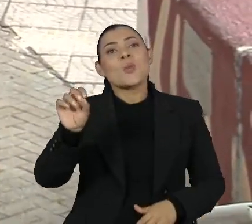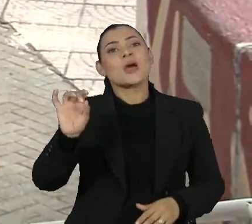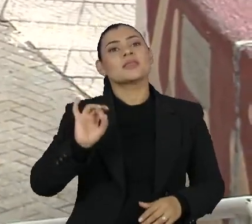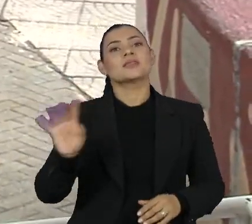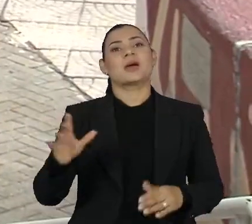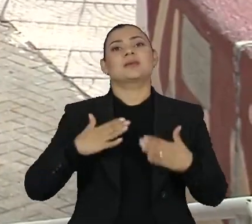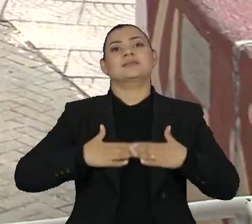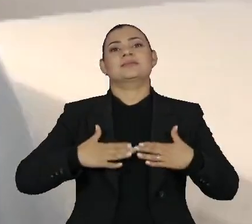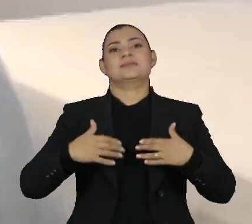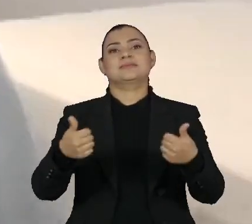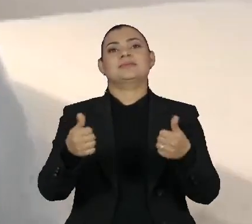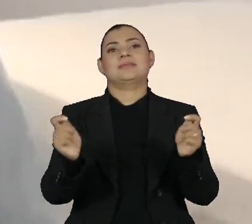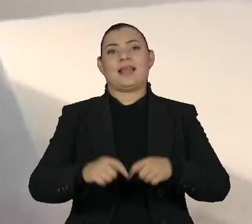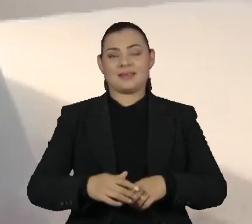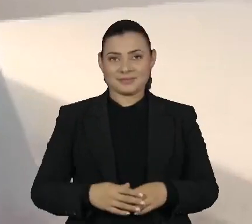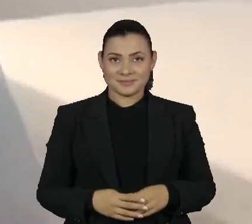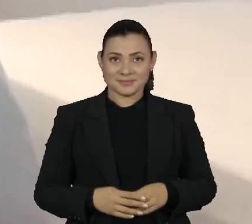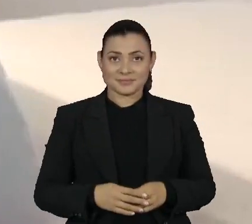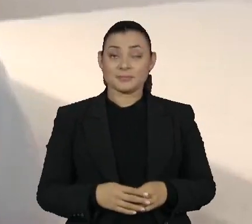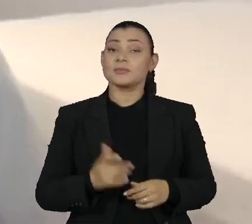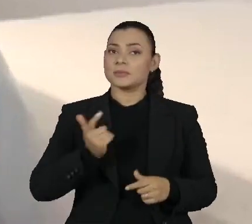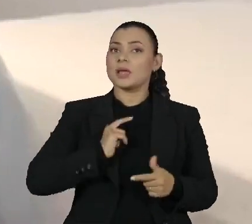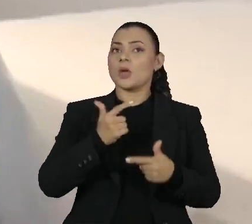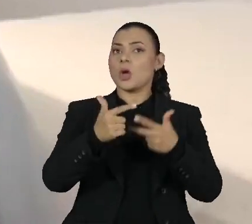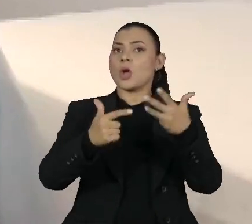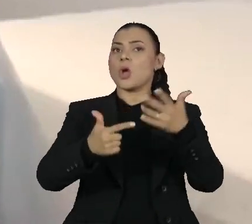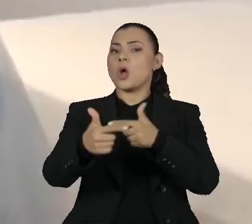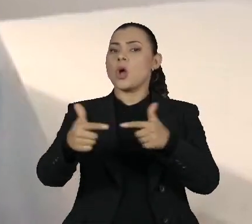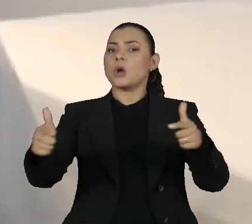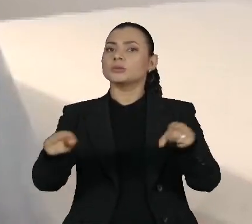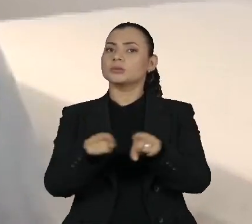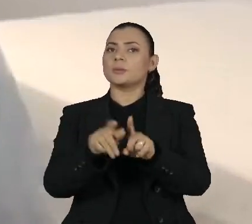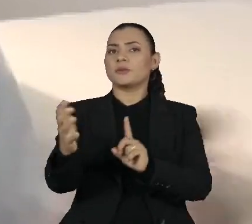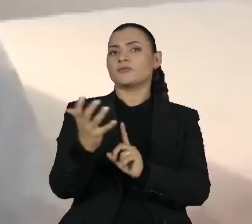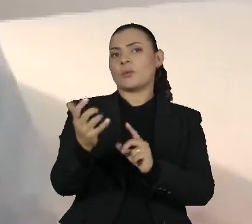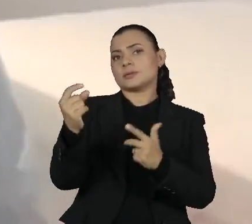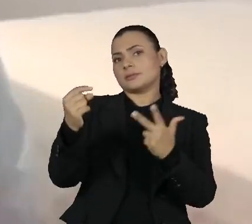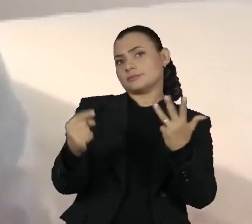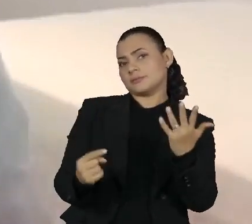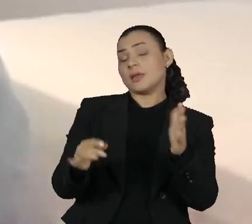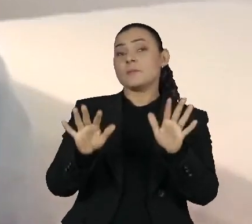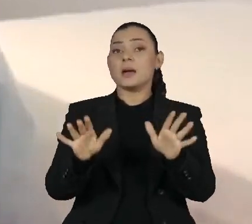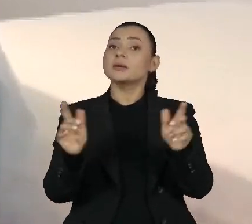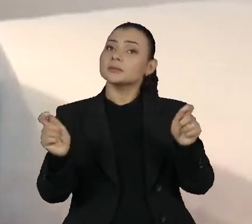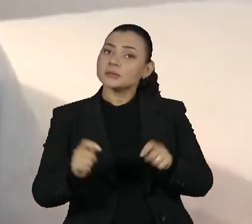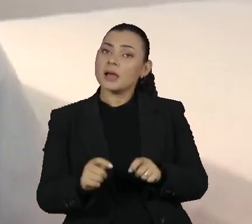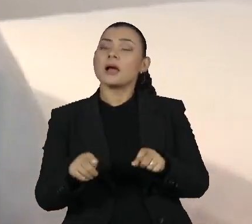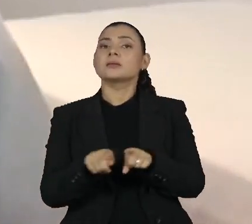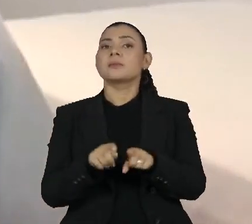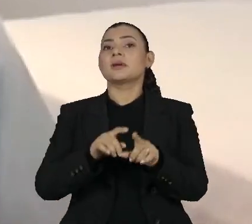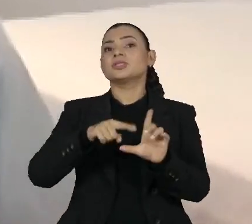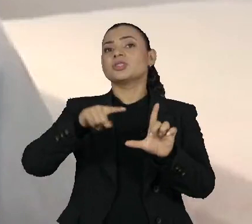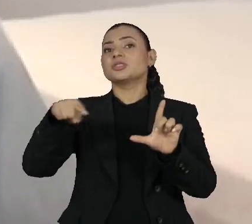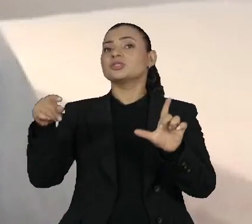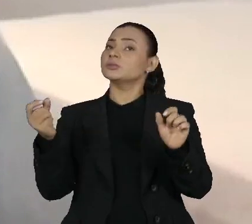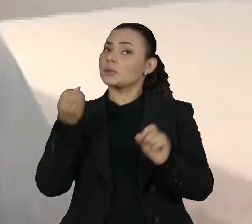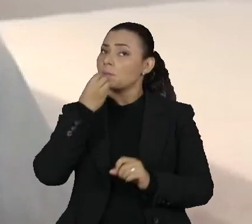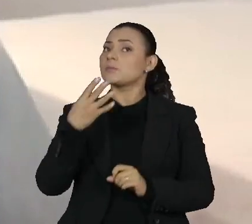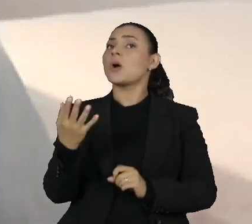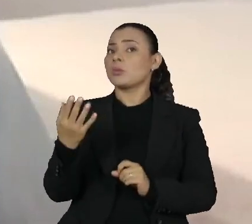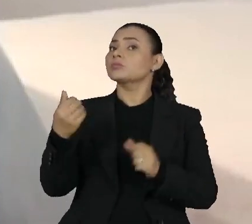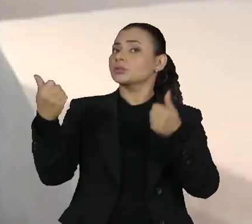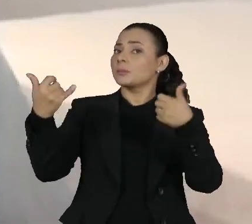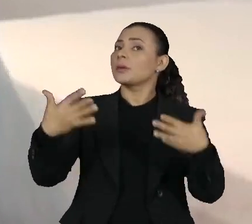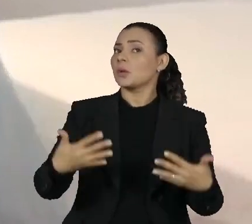já são o suficiente É lógico que tem outras variáveis envolvidas Mas pela correção estatística isso foi bem